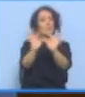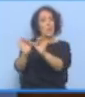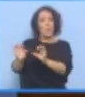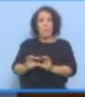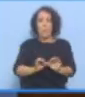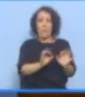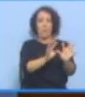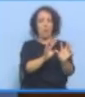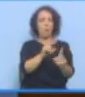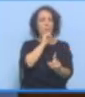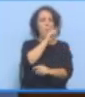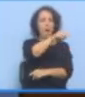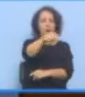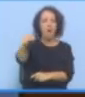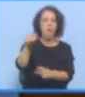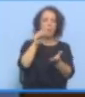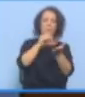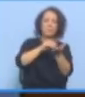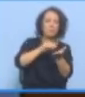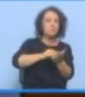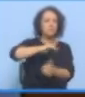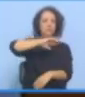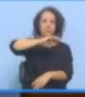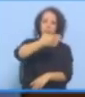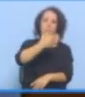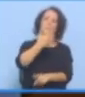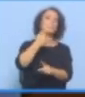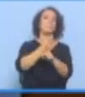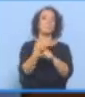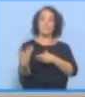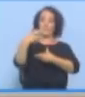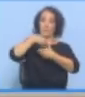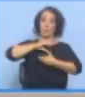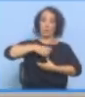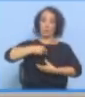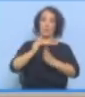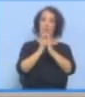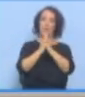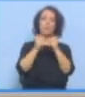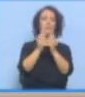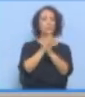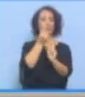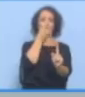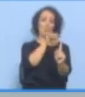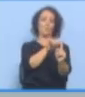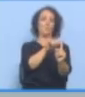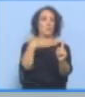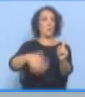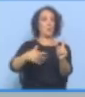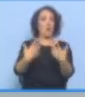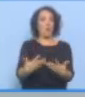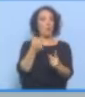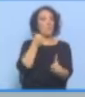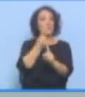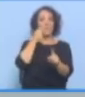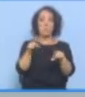mais desfavorecidos, os mais pobres, esses são favoritos no reino de Deus, diz o Evangelho. Esse é um desafio de todos os tempos. Ainda hoje continuamos